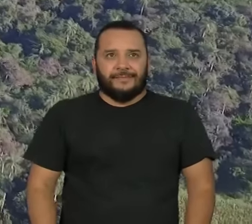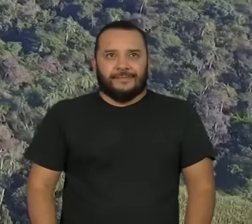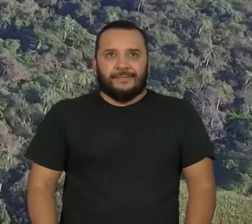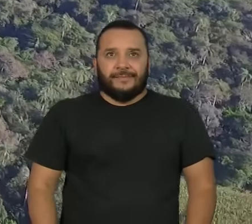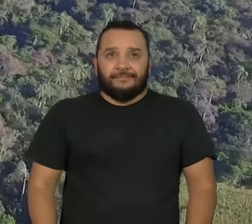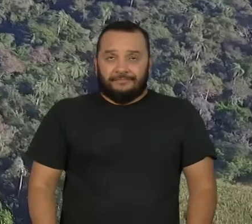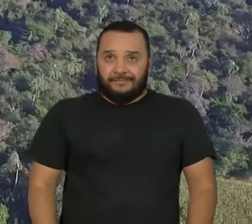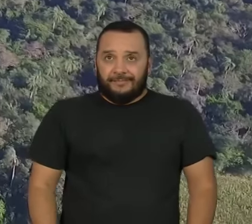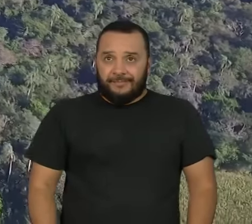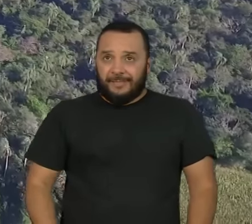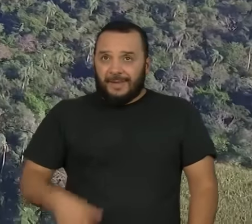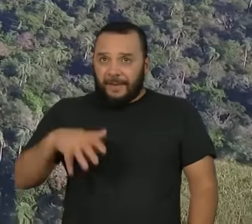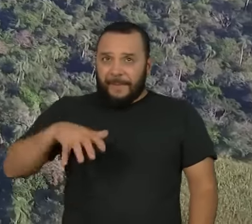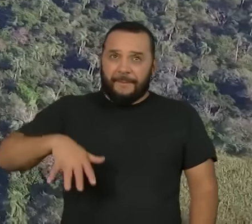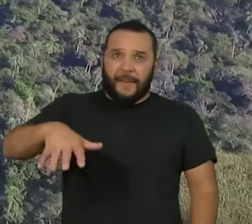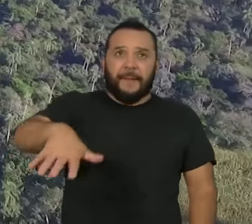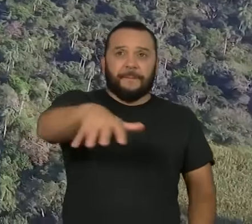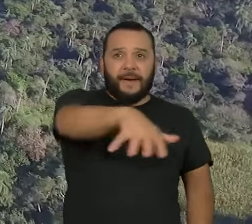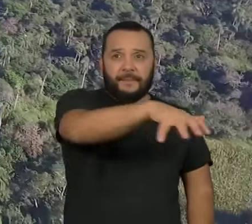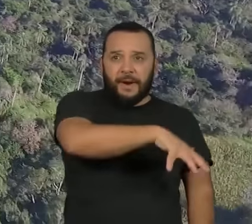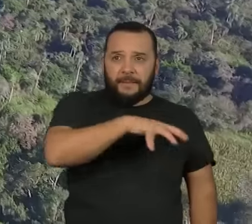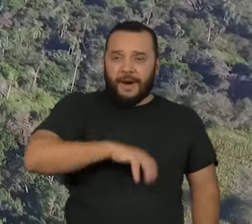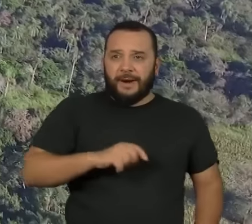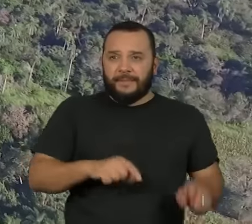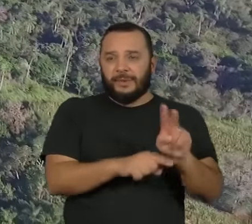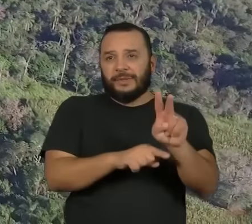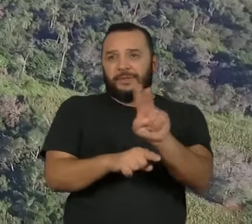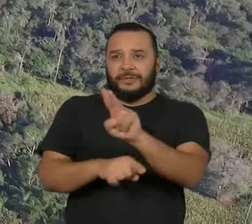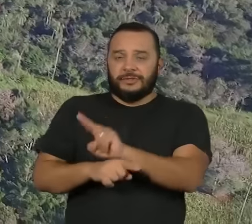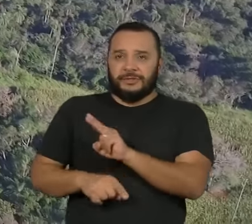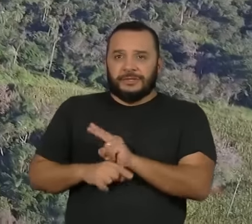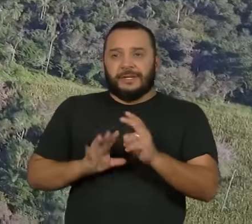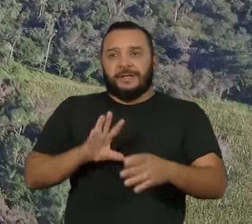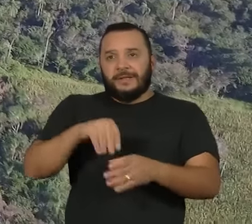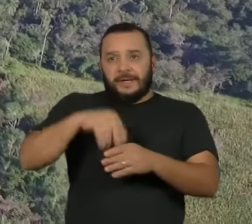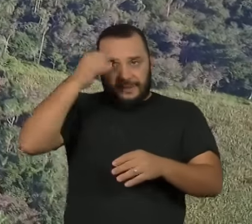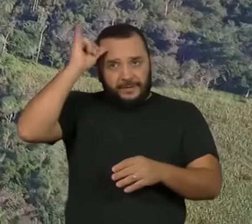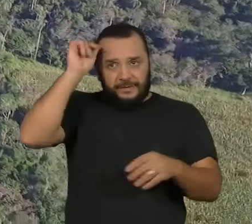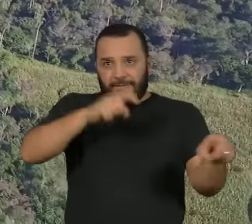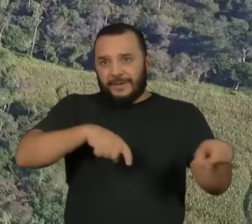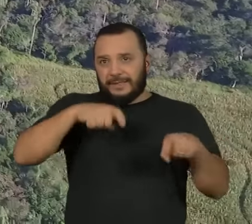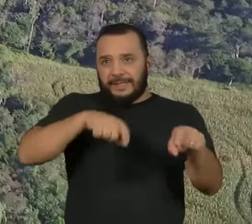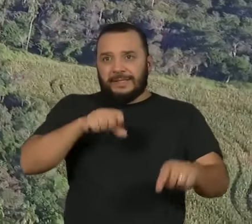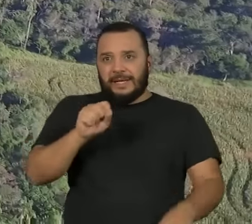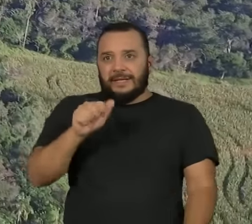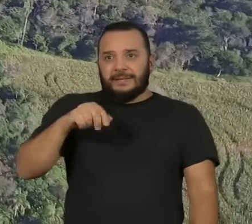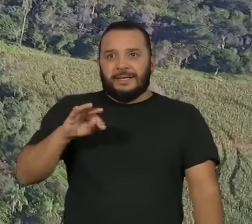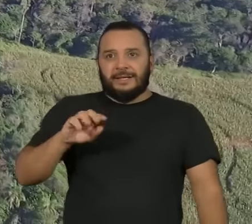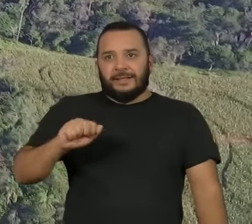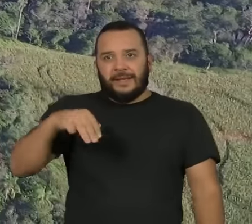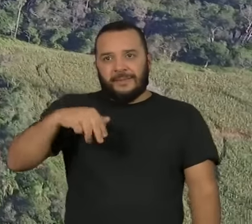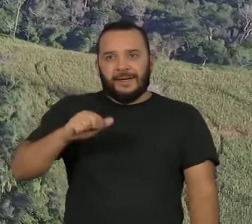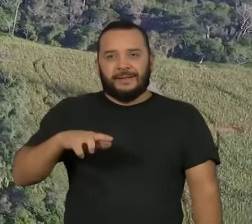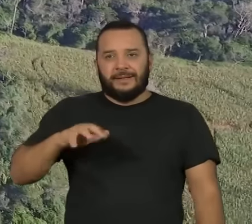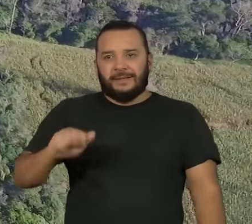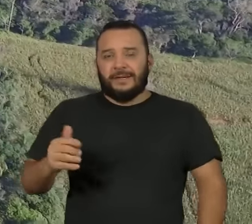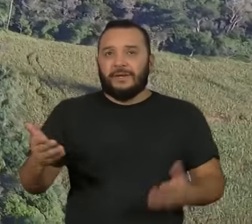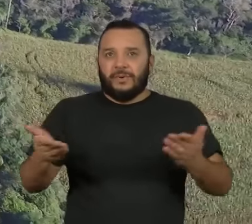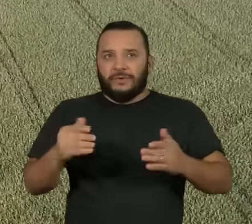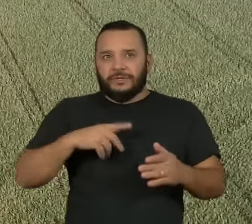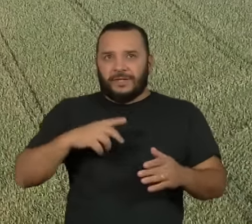Somando todas as áreas protegidas dentro da fazenda Santa Maria de grande extensão, que hoje se divide em várias